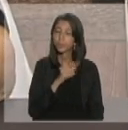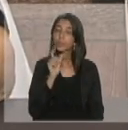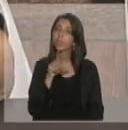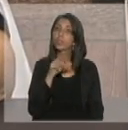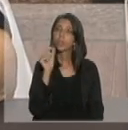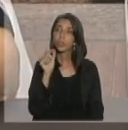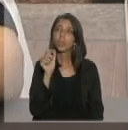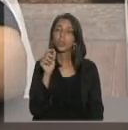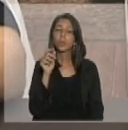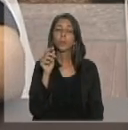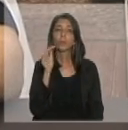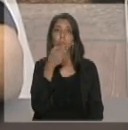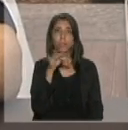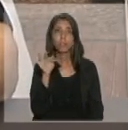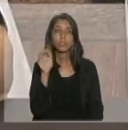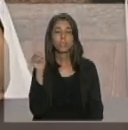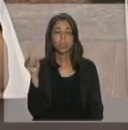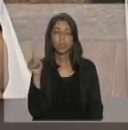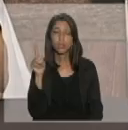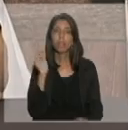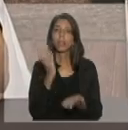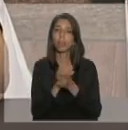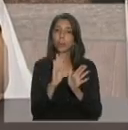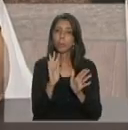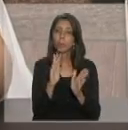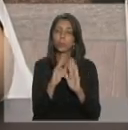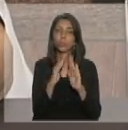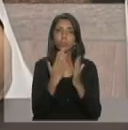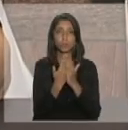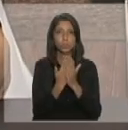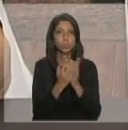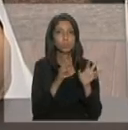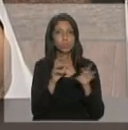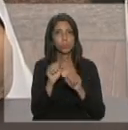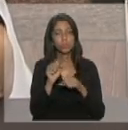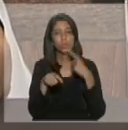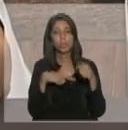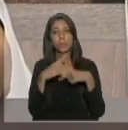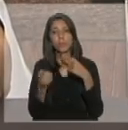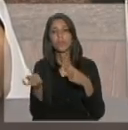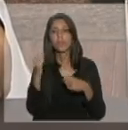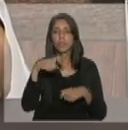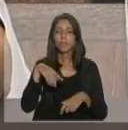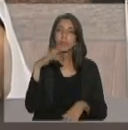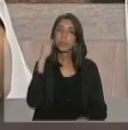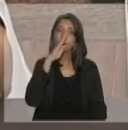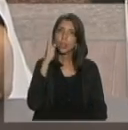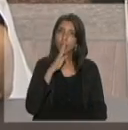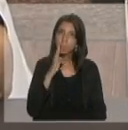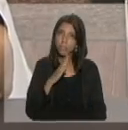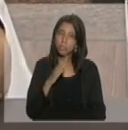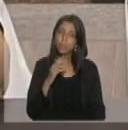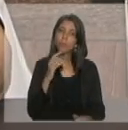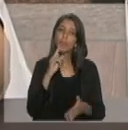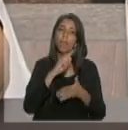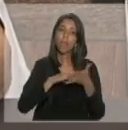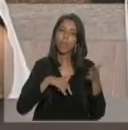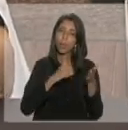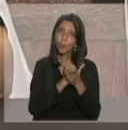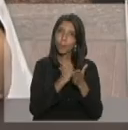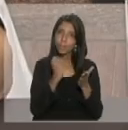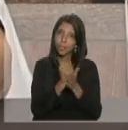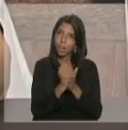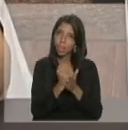a Ópera de Paris, onde ele terminou seus estudos e depois veio para o Brasil, foi contratado pelo American Ballet Theatre